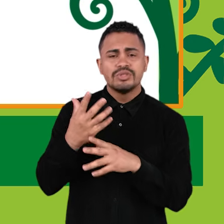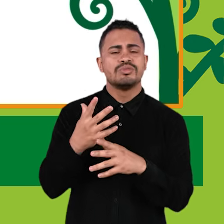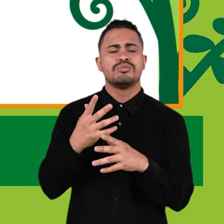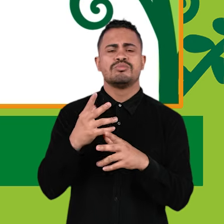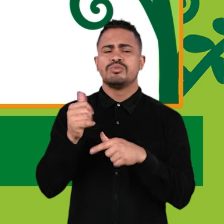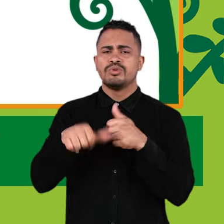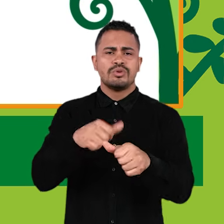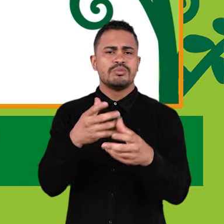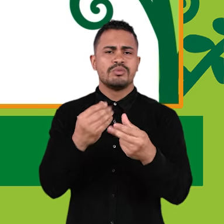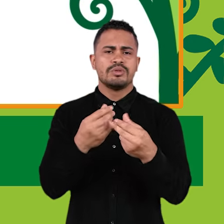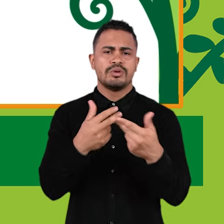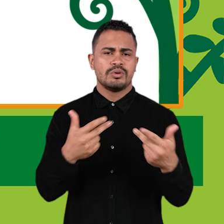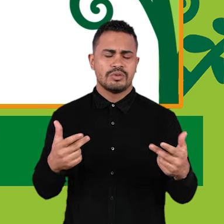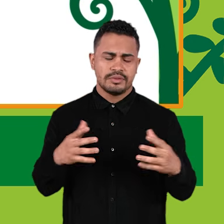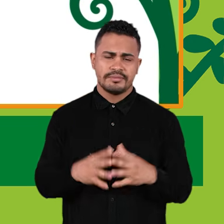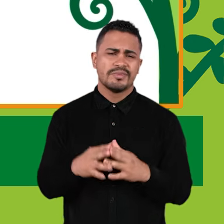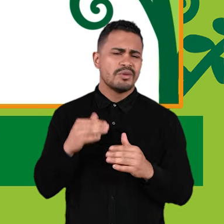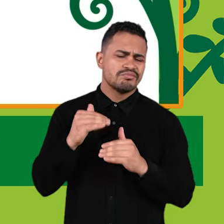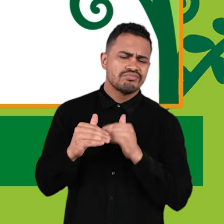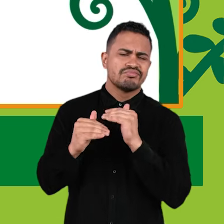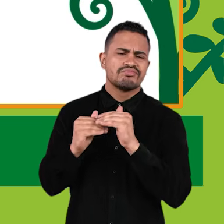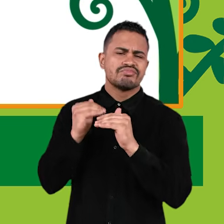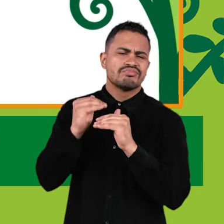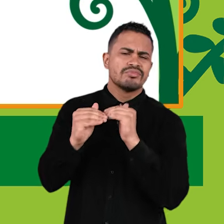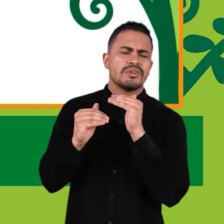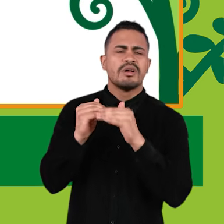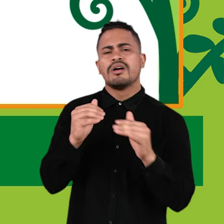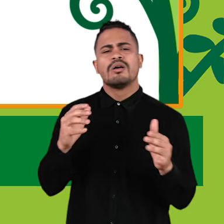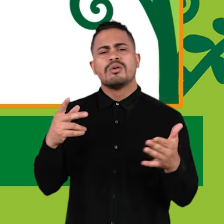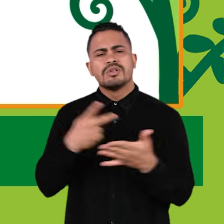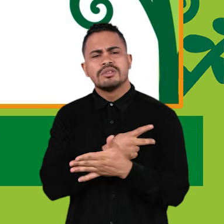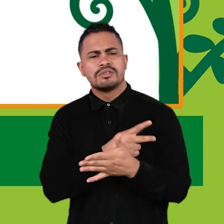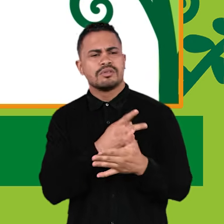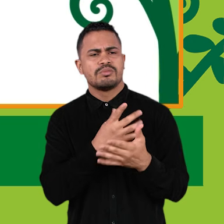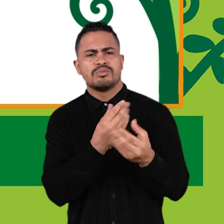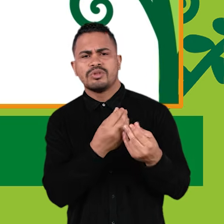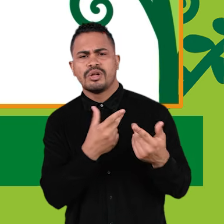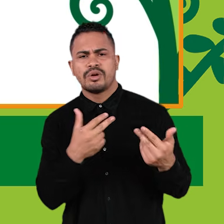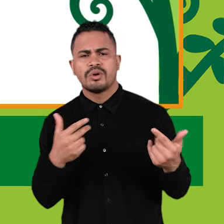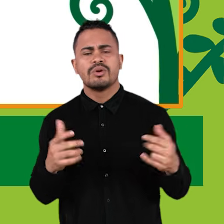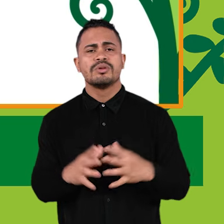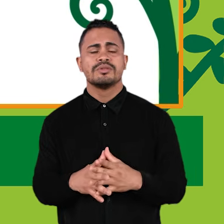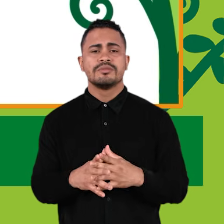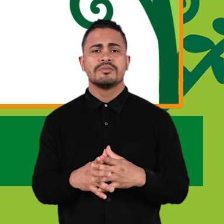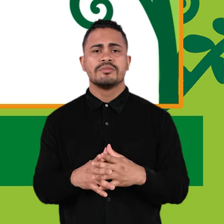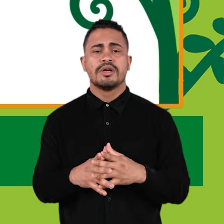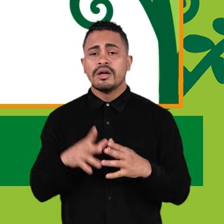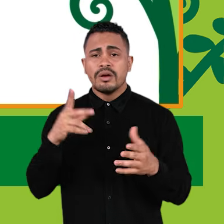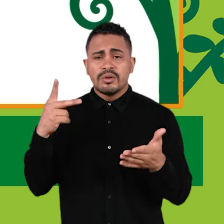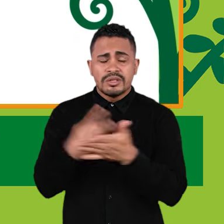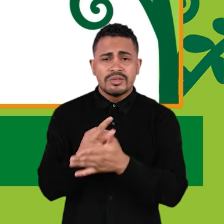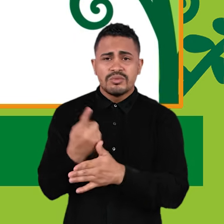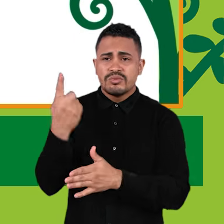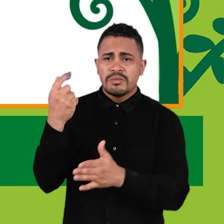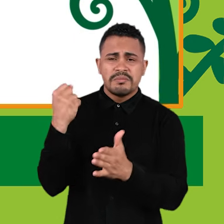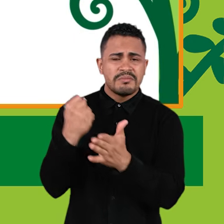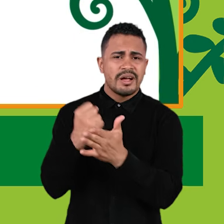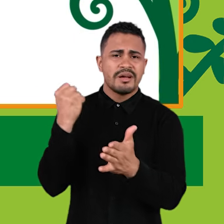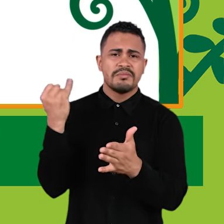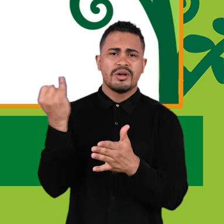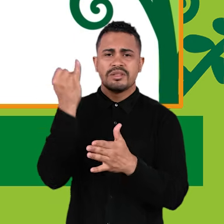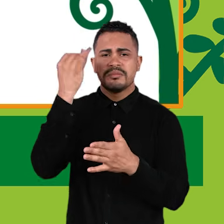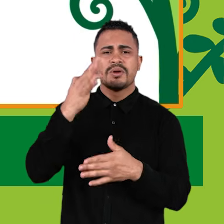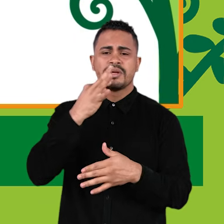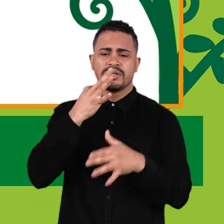várias transformações. Gradualmente você vai ter ali os eventos acontecendo, até que a gente chegou num evento fundamental para a